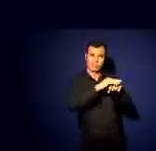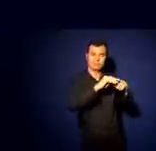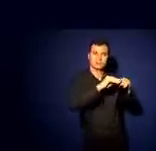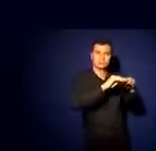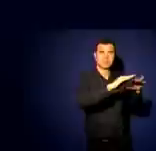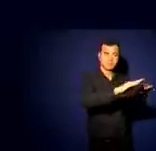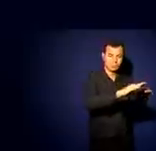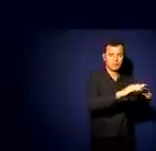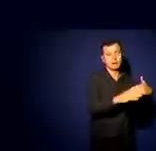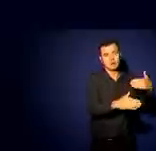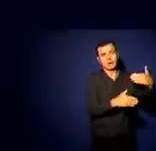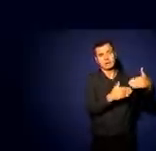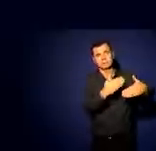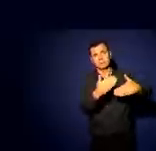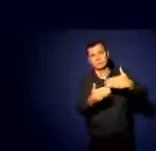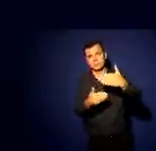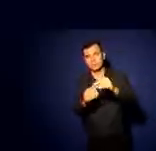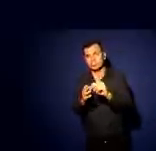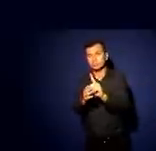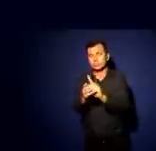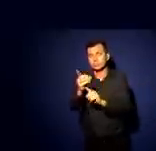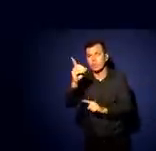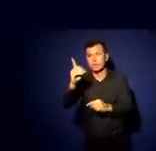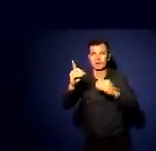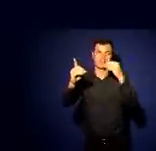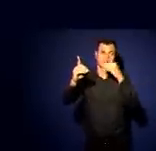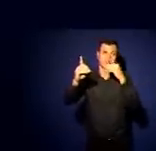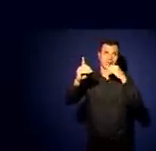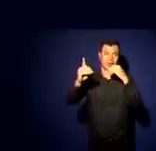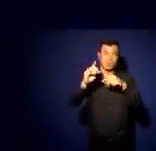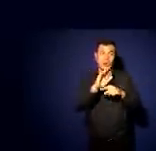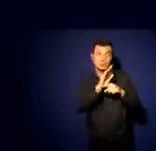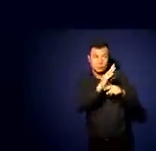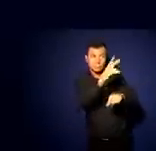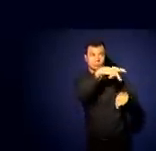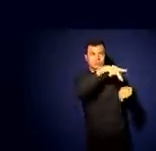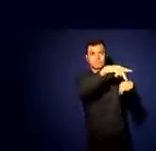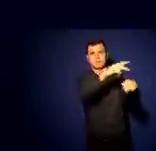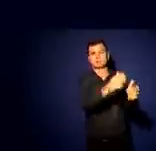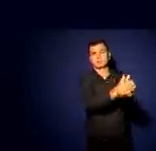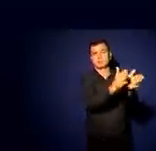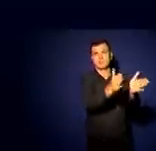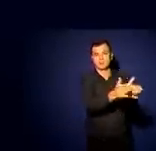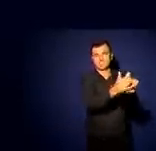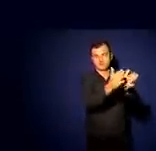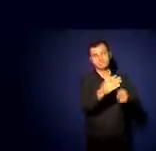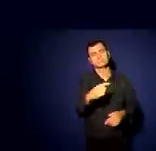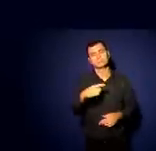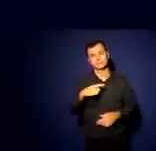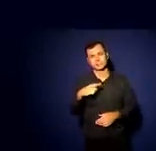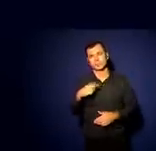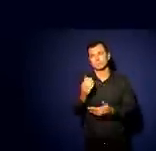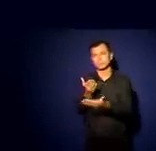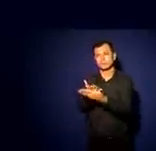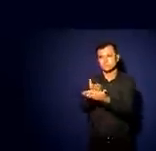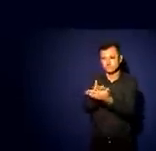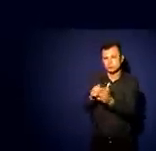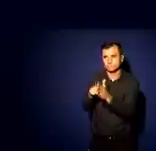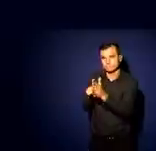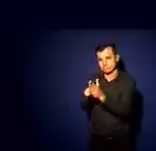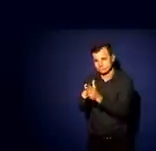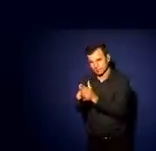consequentemente dólar fraco traz um fluxo para emergente né a gente internamente no time tava vendo alguns estudos assim de